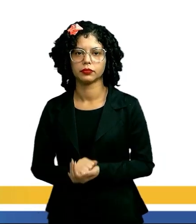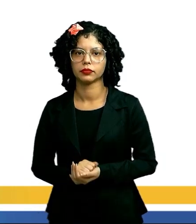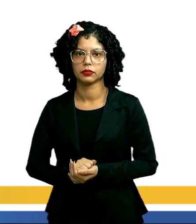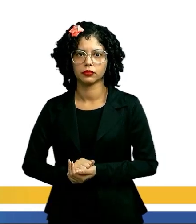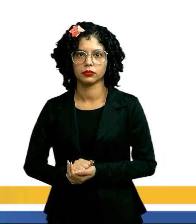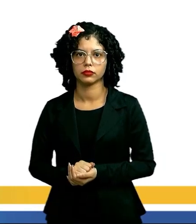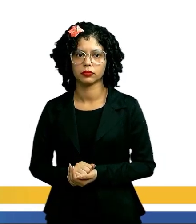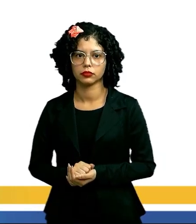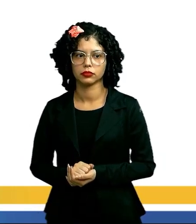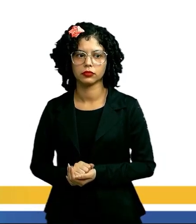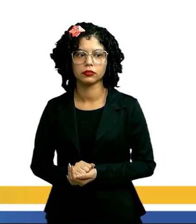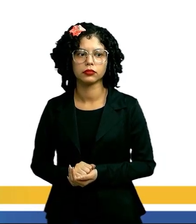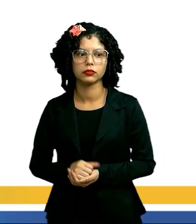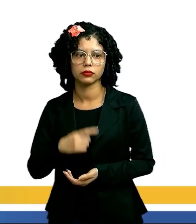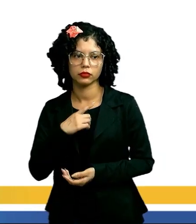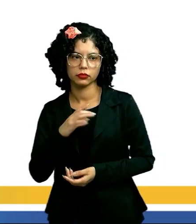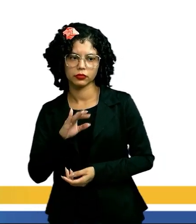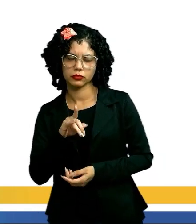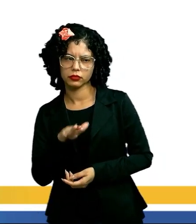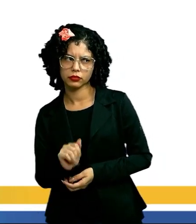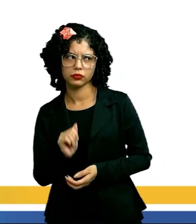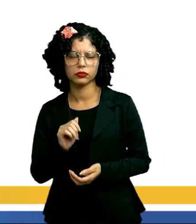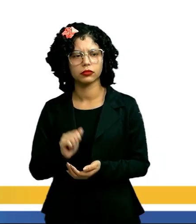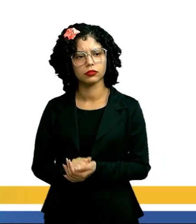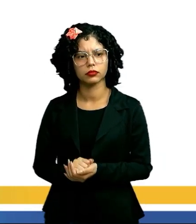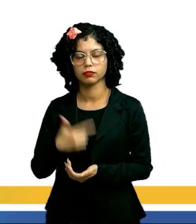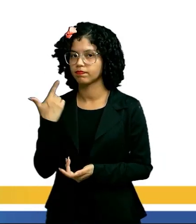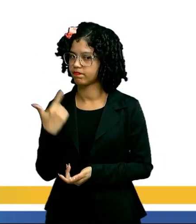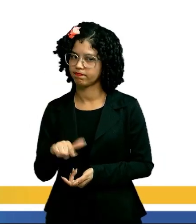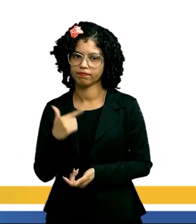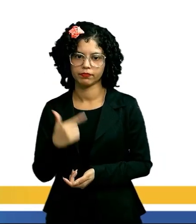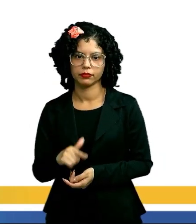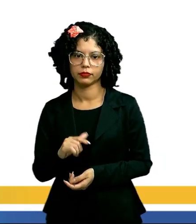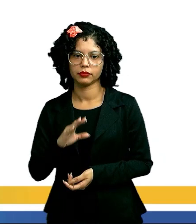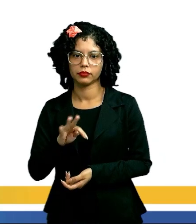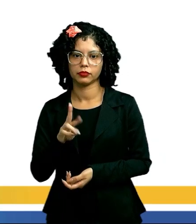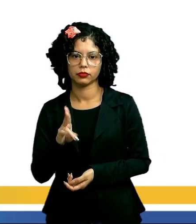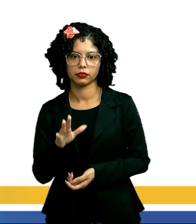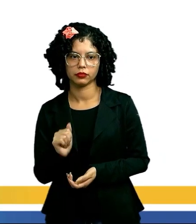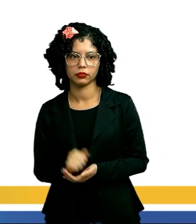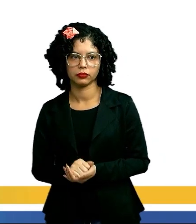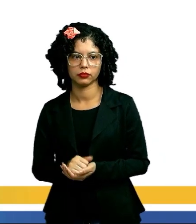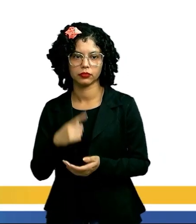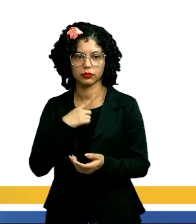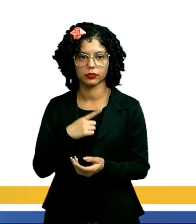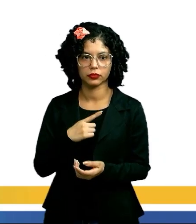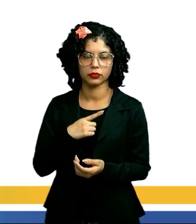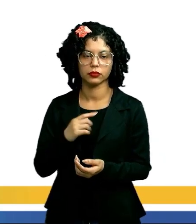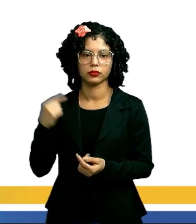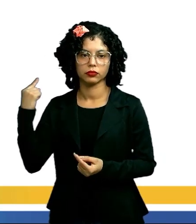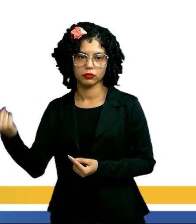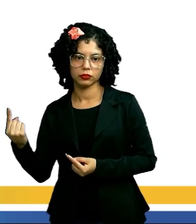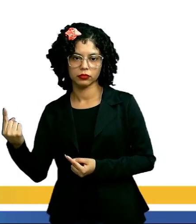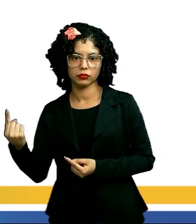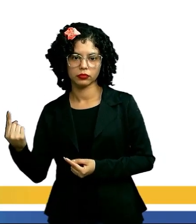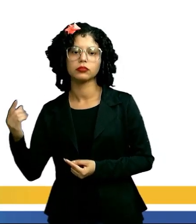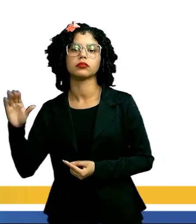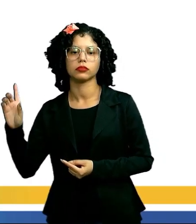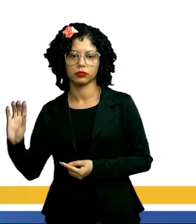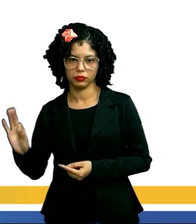amida. Letra C, cetona em álcool. Nós não temos cetona na ampicilina, mas temos cetona